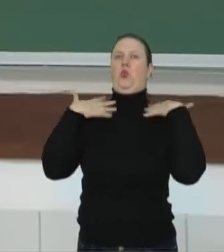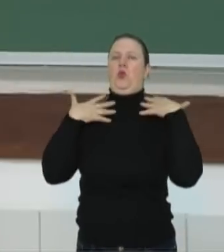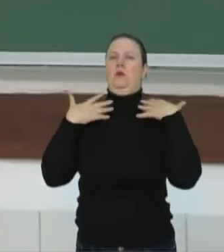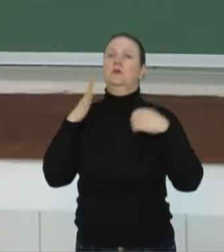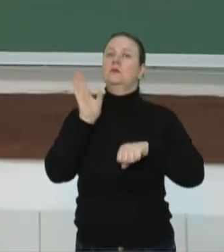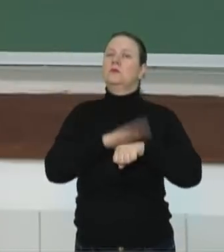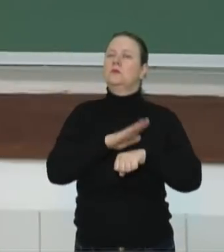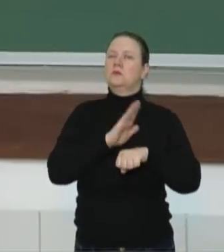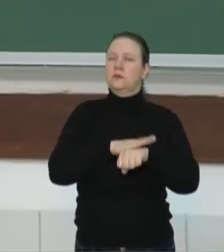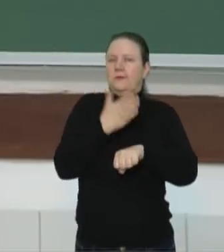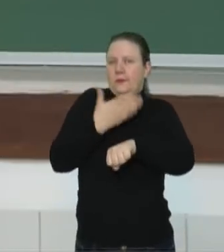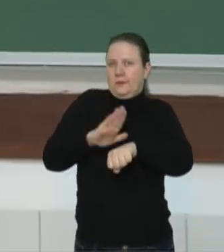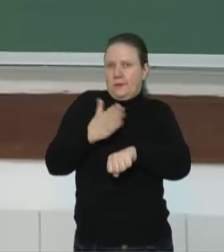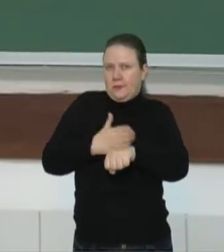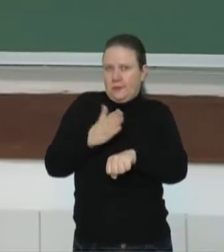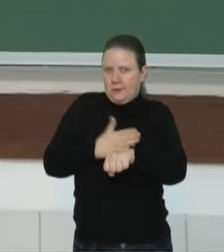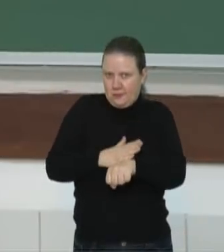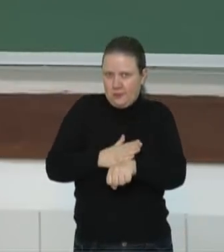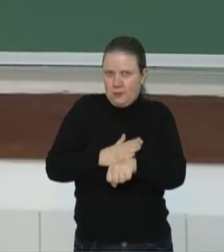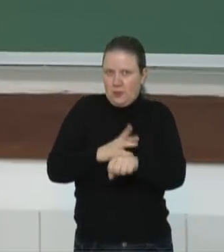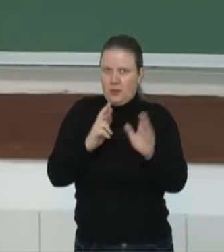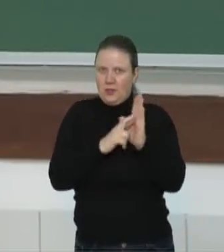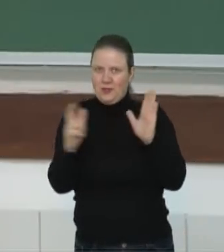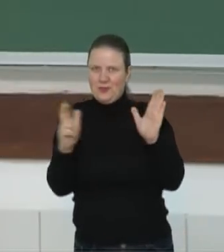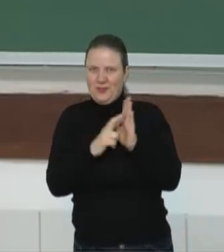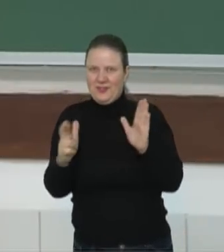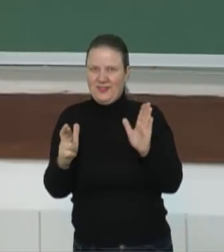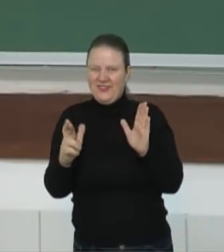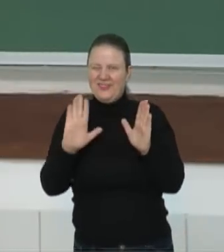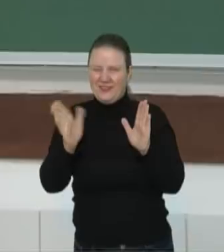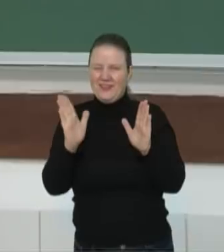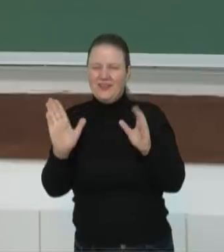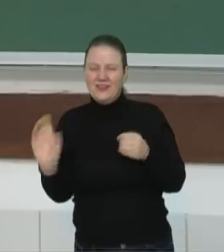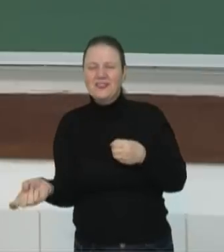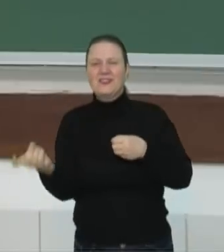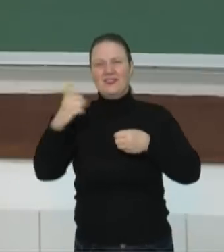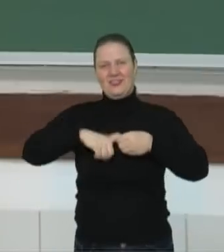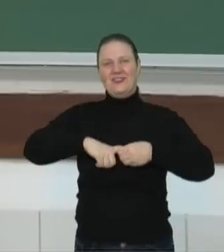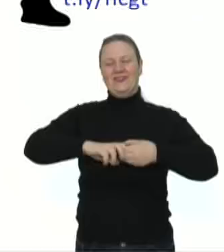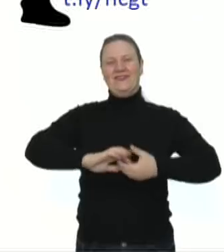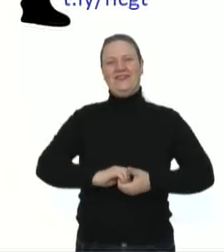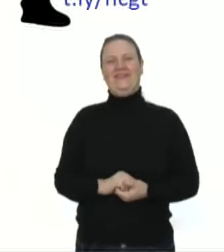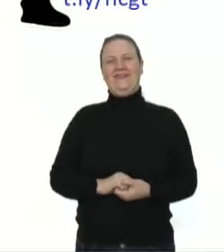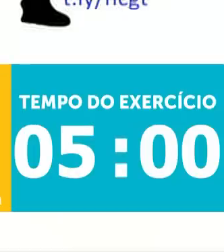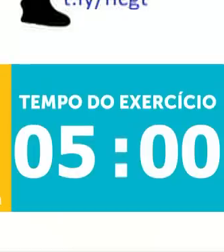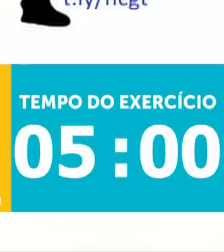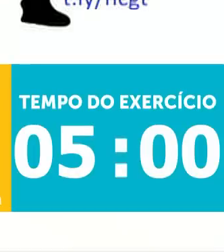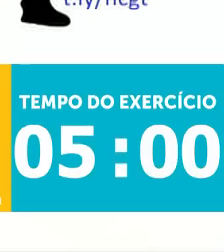para poder realizar o exercício e responder. Daqui uns minutos nós voltamos.